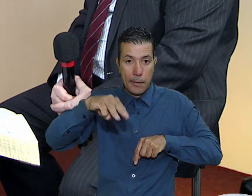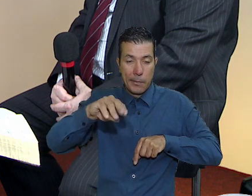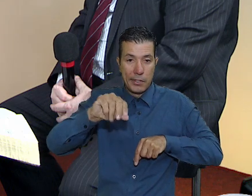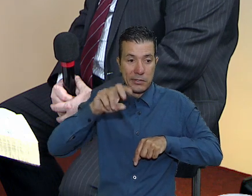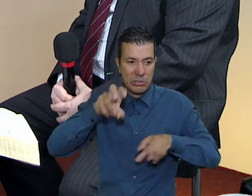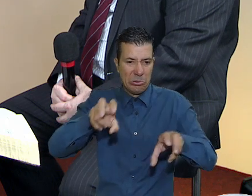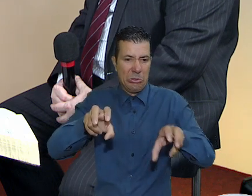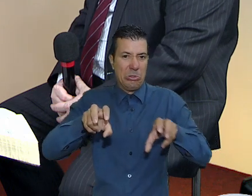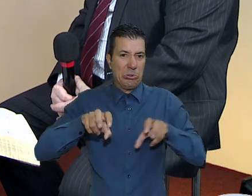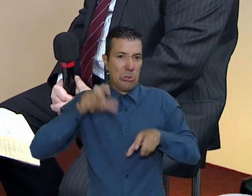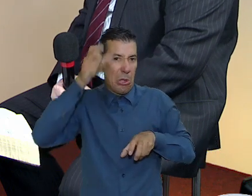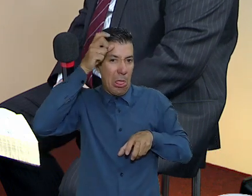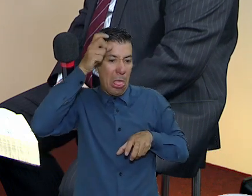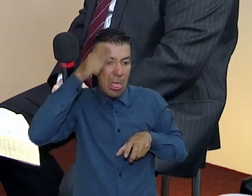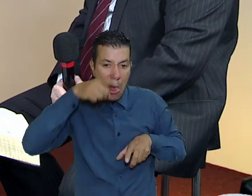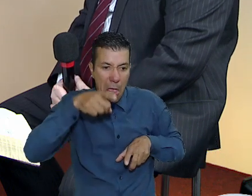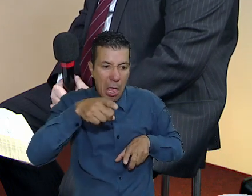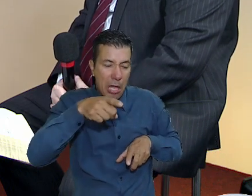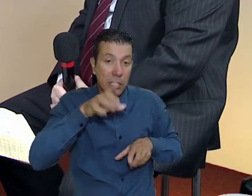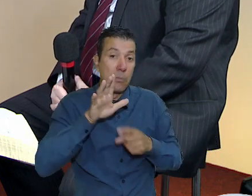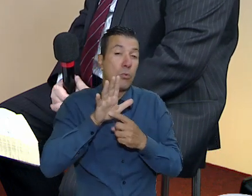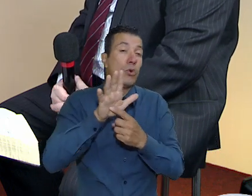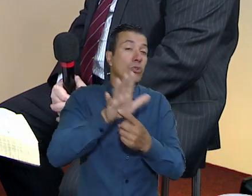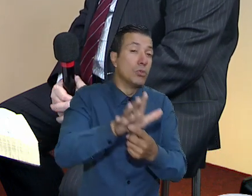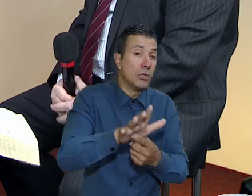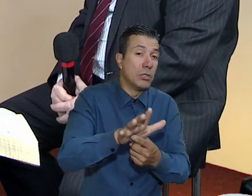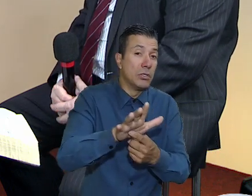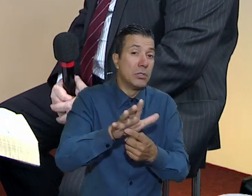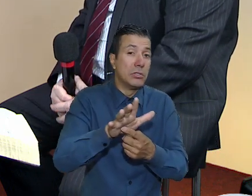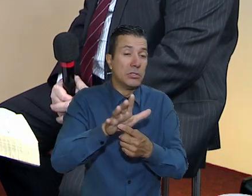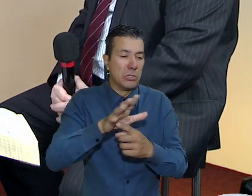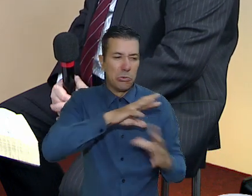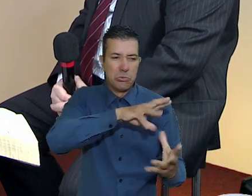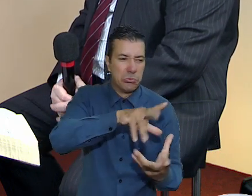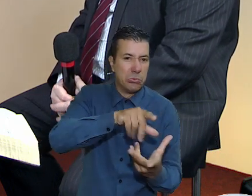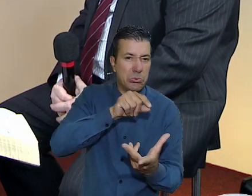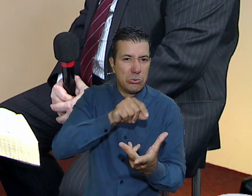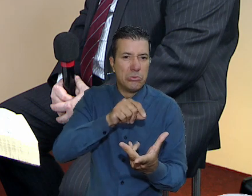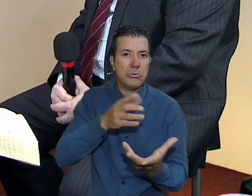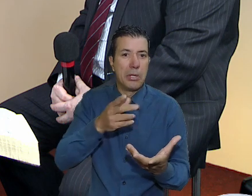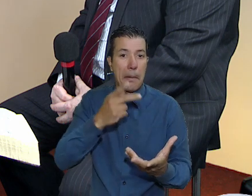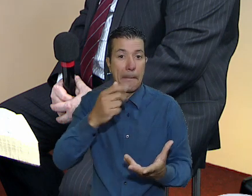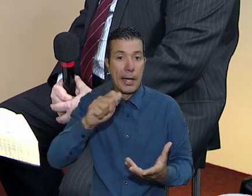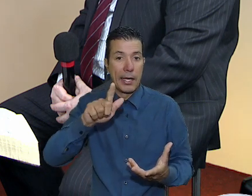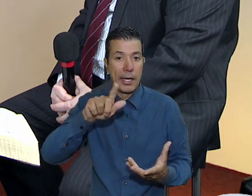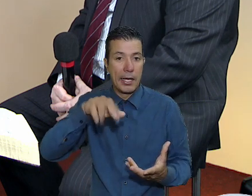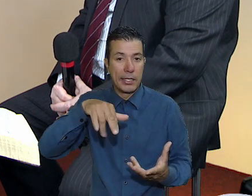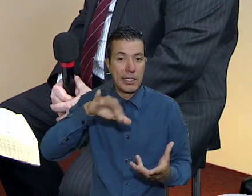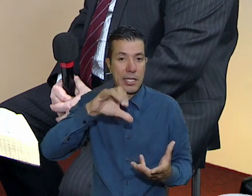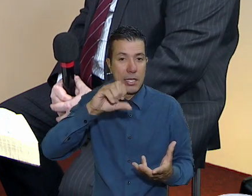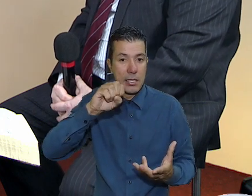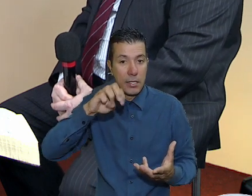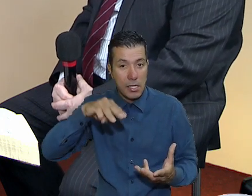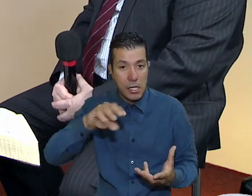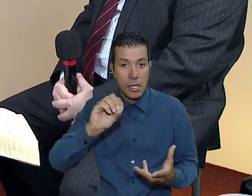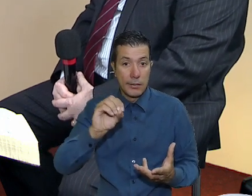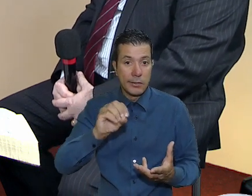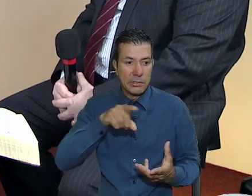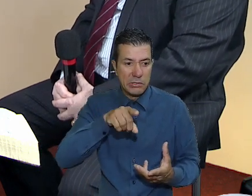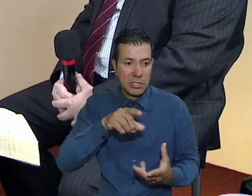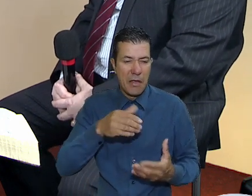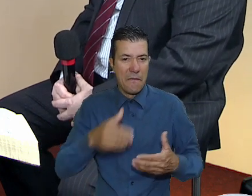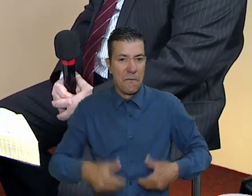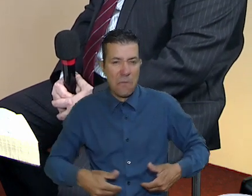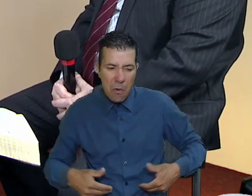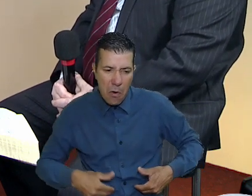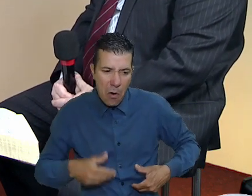de Satanás. Então ele está fazendo menção ali a um paganismo que estava entrando dentro da igreja. E também ele fala ali de fome,